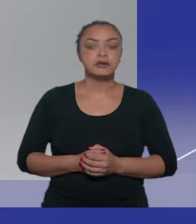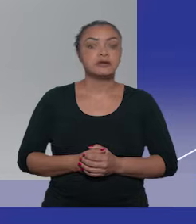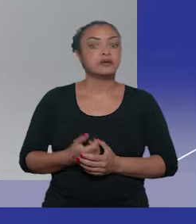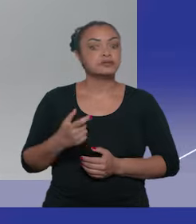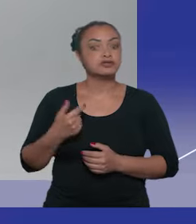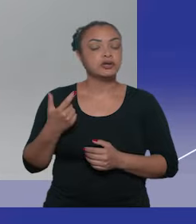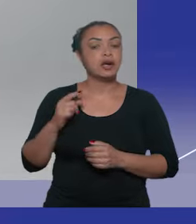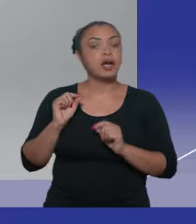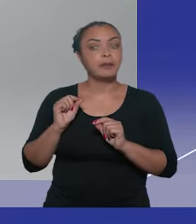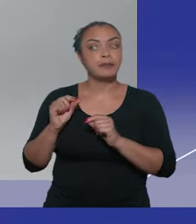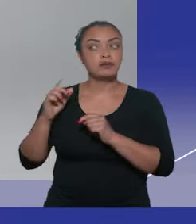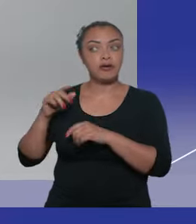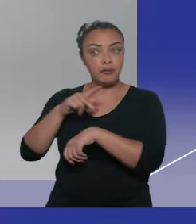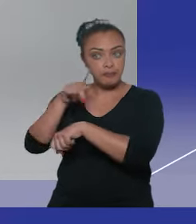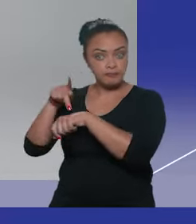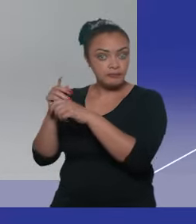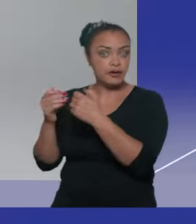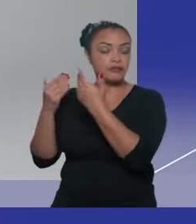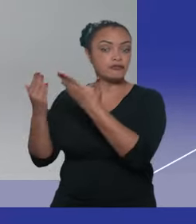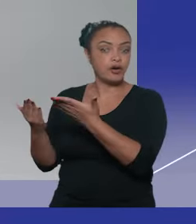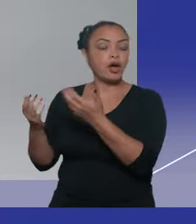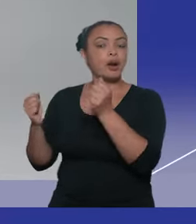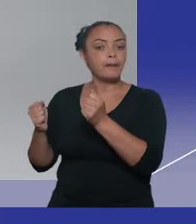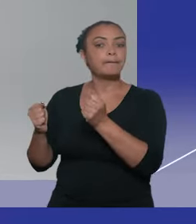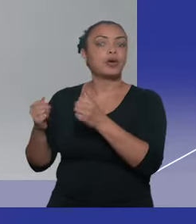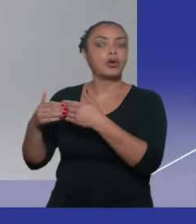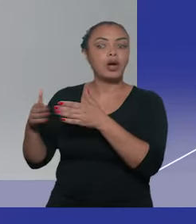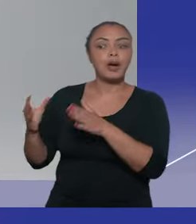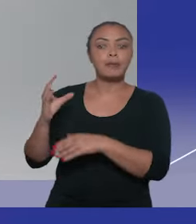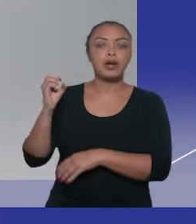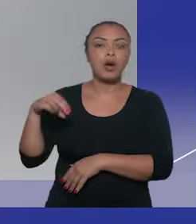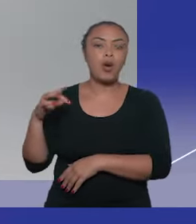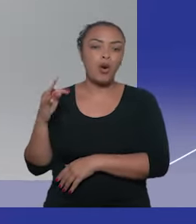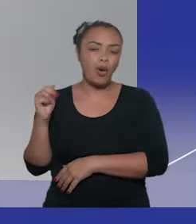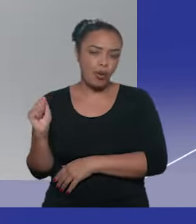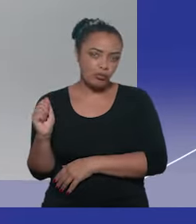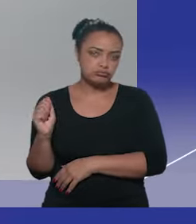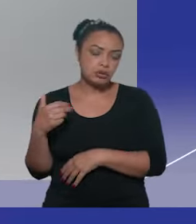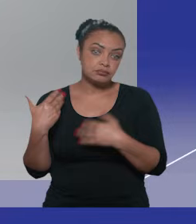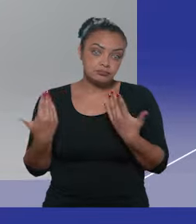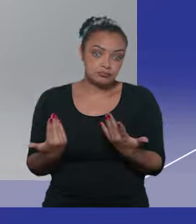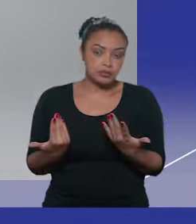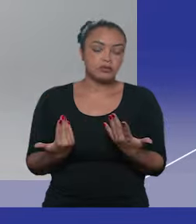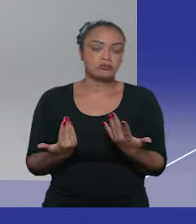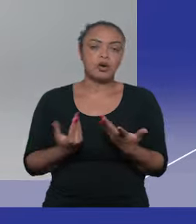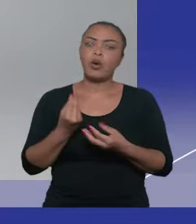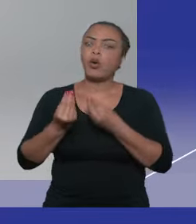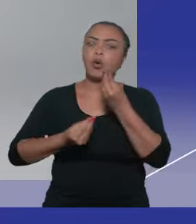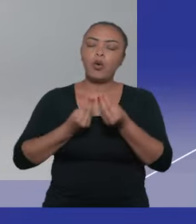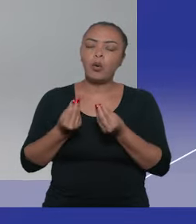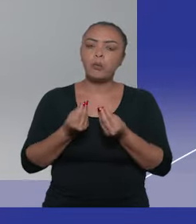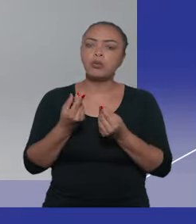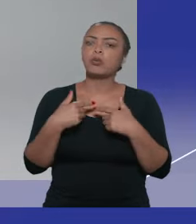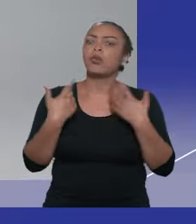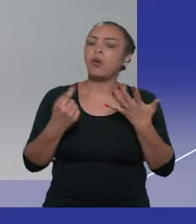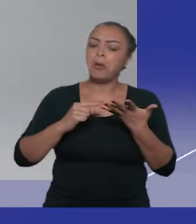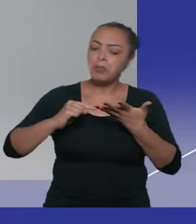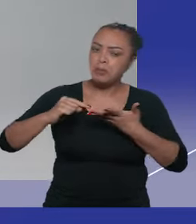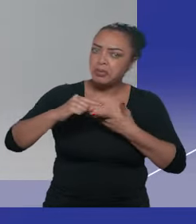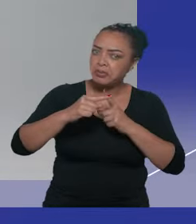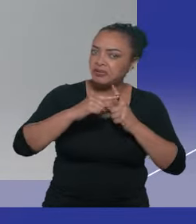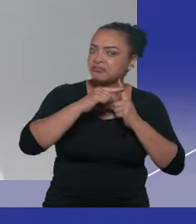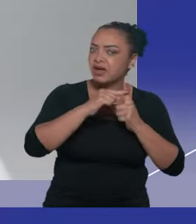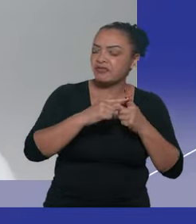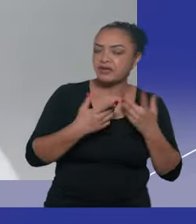agora também existe essa possibilidade, mais especificamente no Bradesco, de abrir uma conta no exterior. Então, você pode dividir